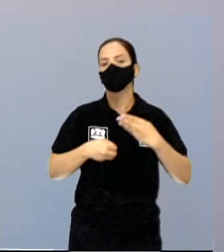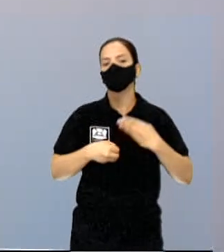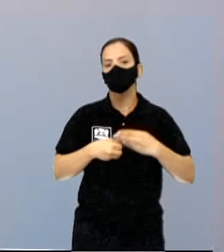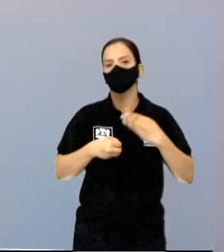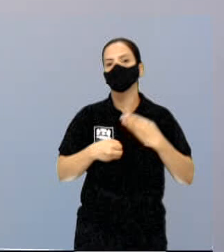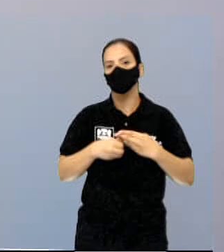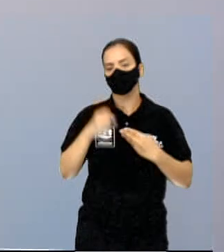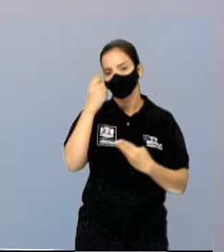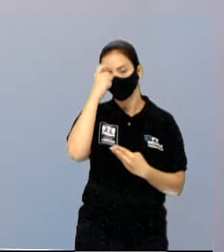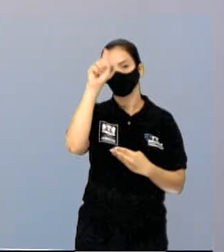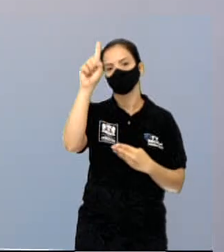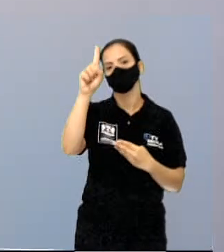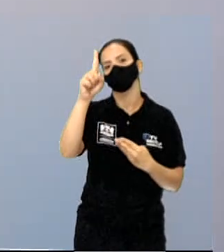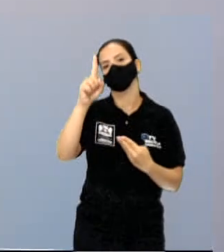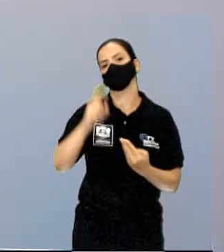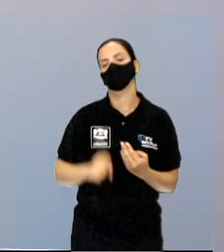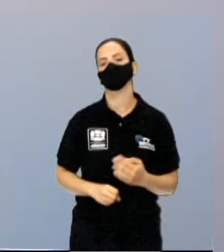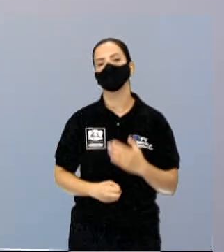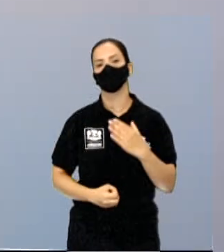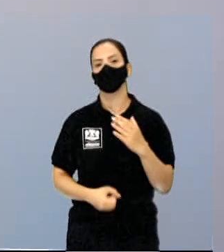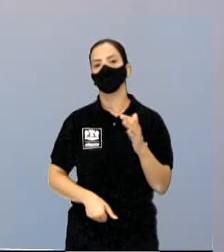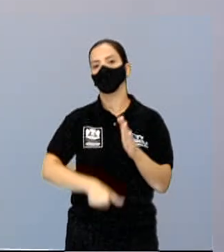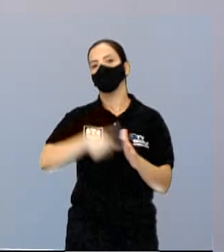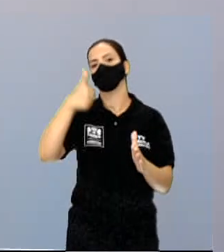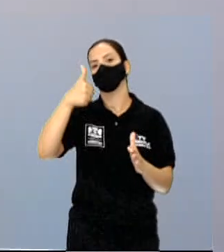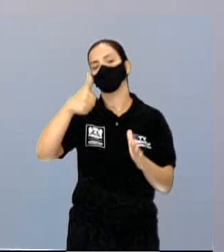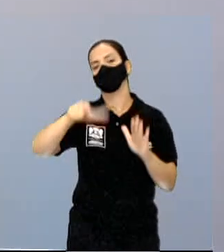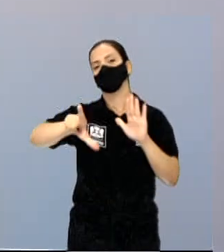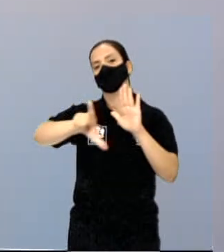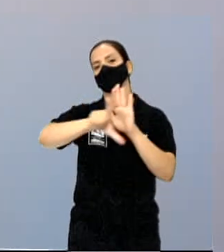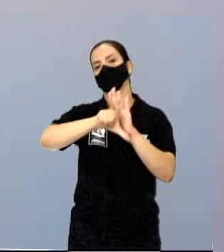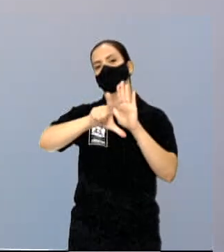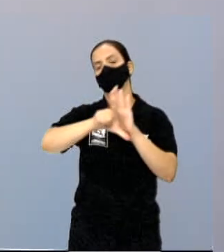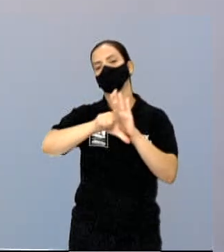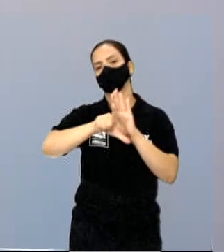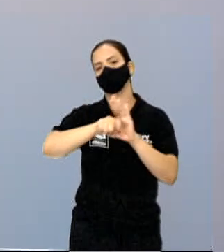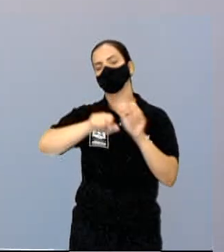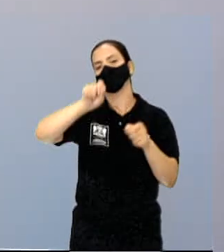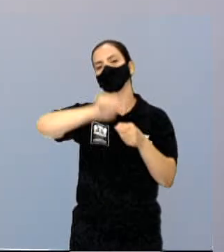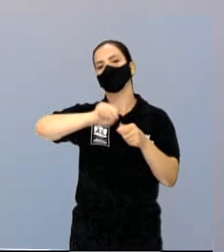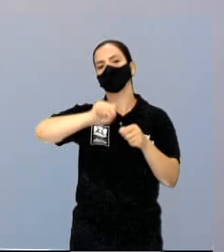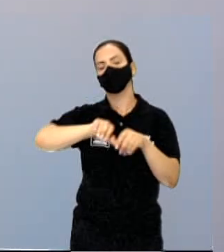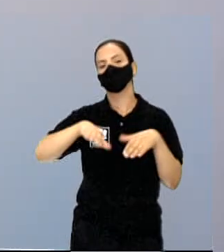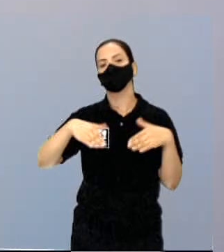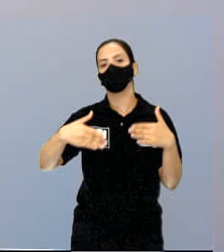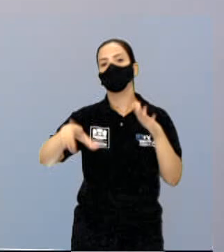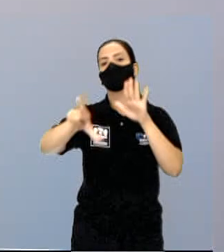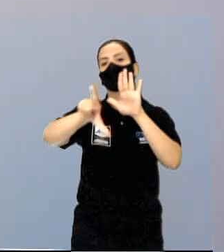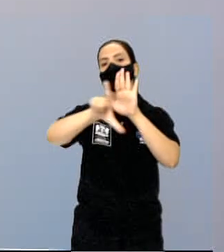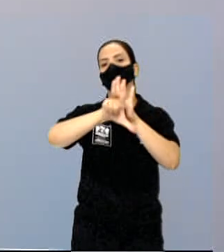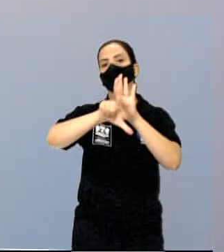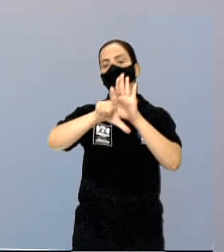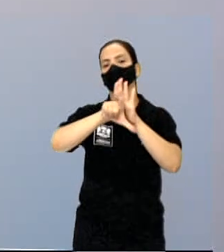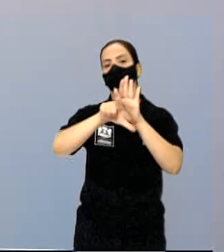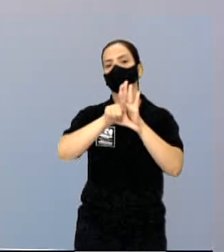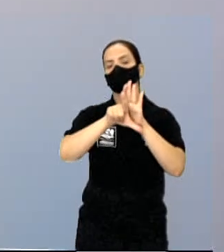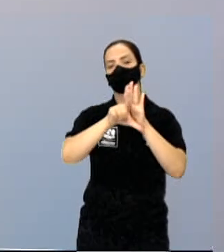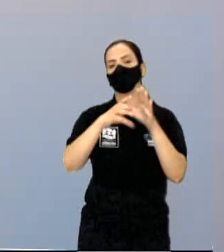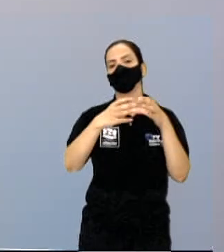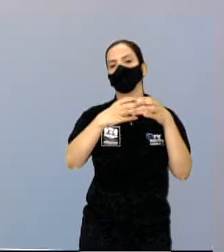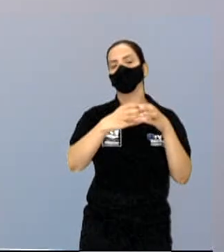isso também. E aí uma das primeiras leis que eles criaram, que ficou assim bastante conhecida, foi o Código de